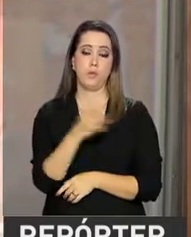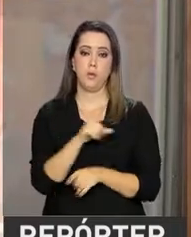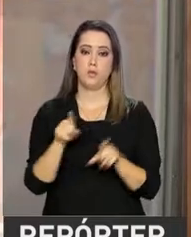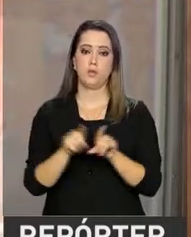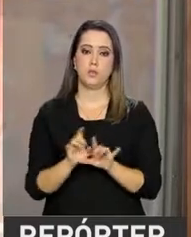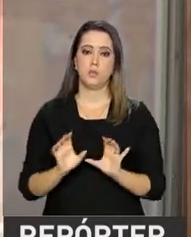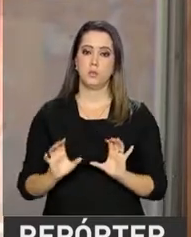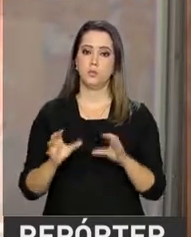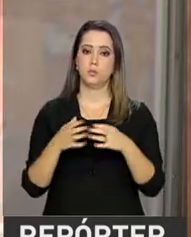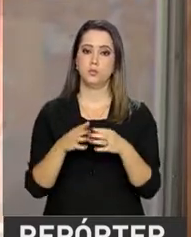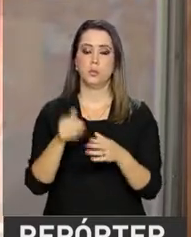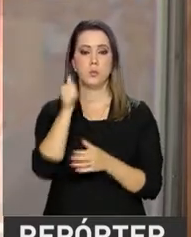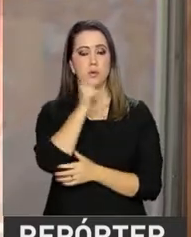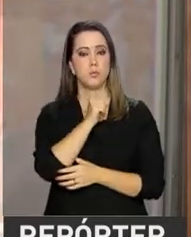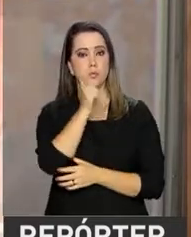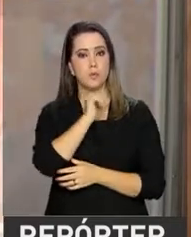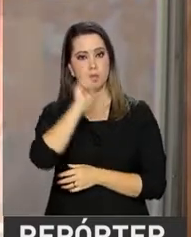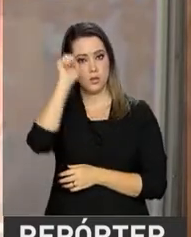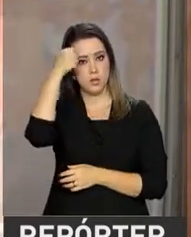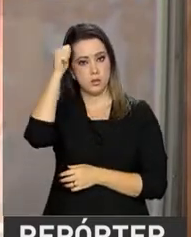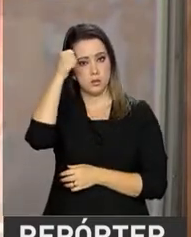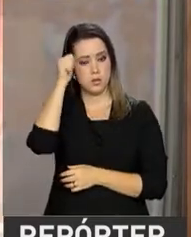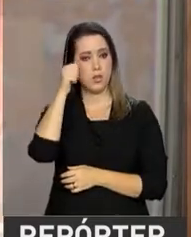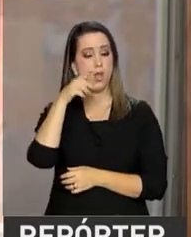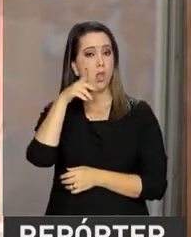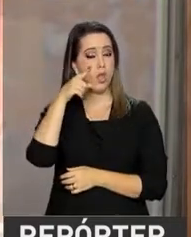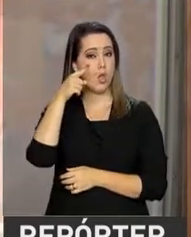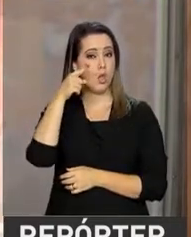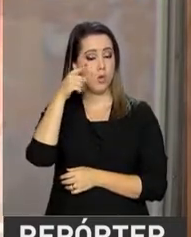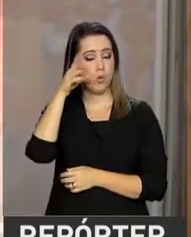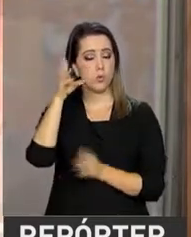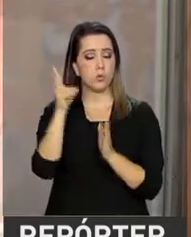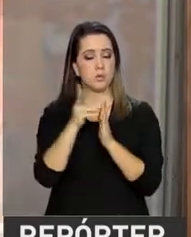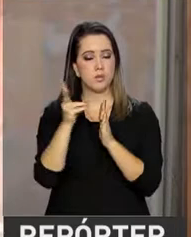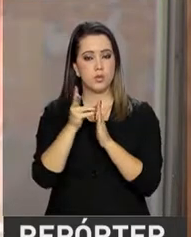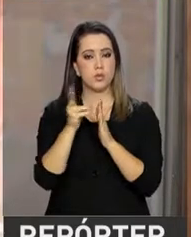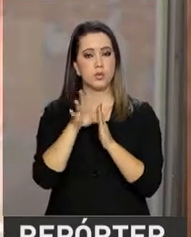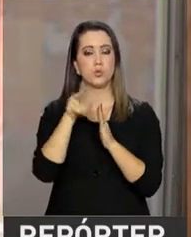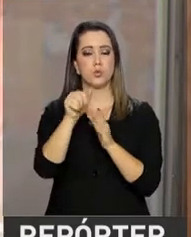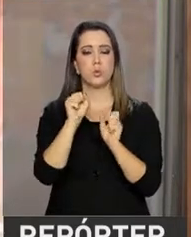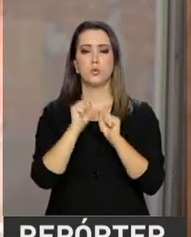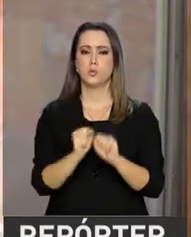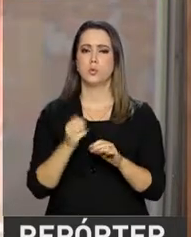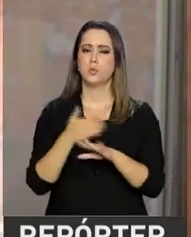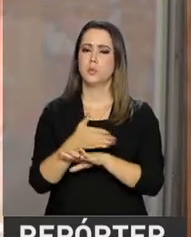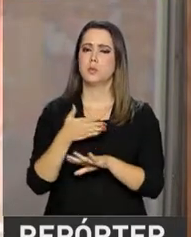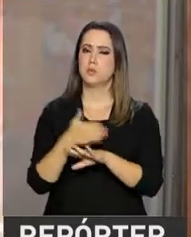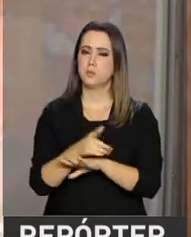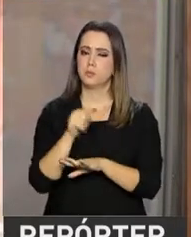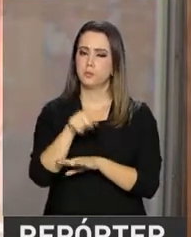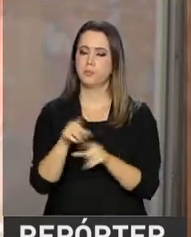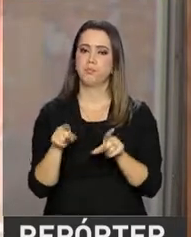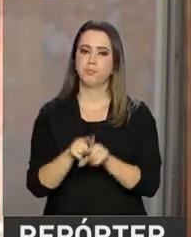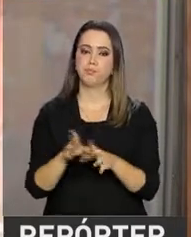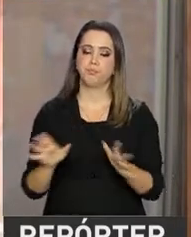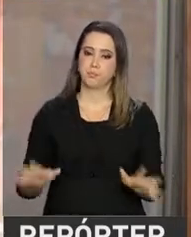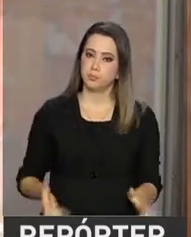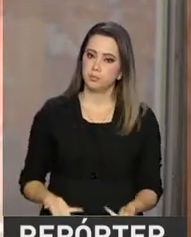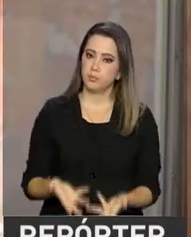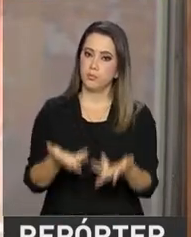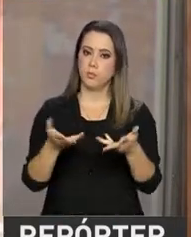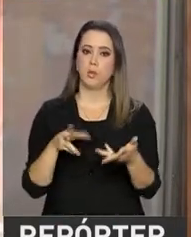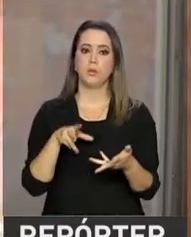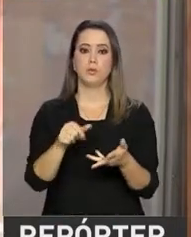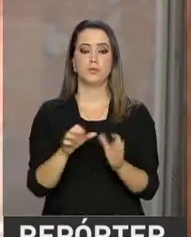uma reserva para mulheres, negros, indígenas, para que todos possam participar dessas produções. A ideia é incentivar a